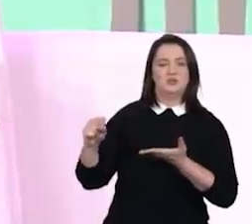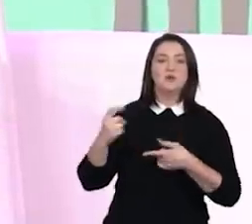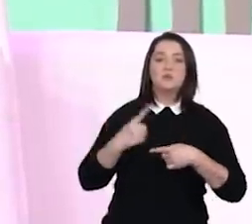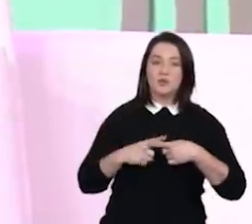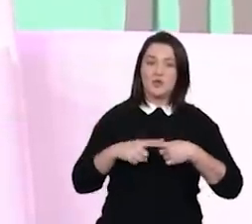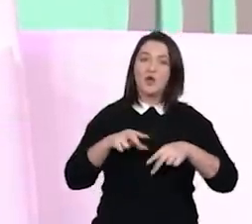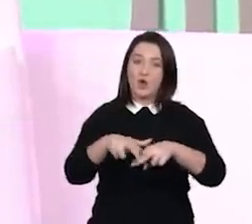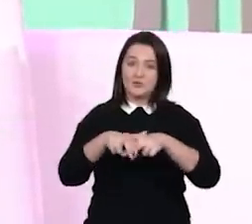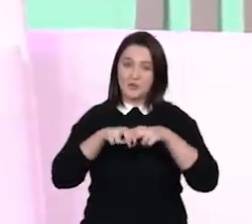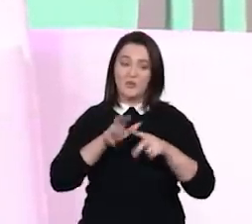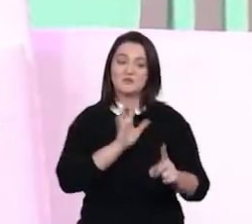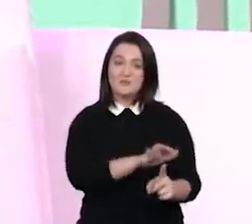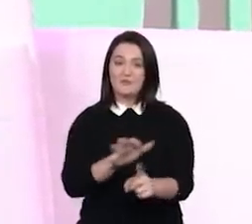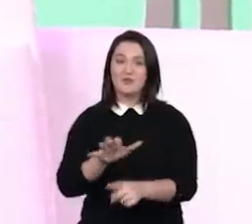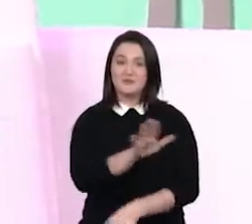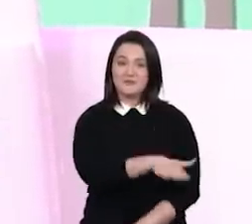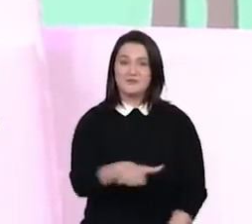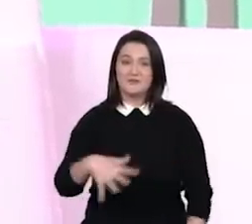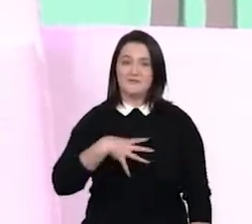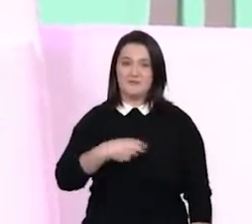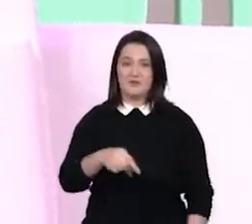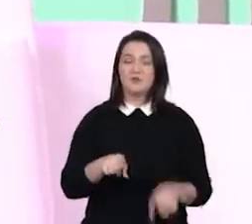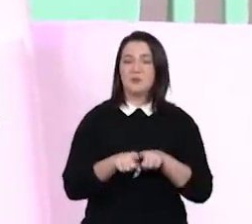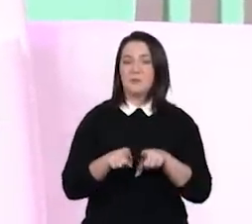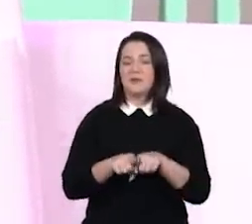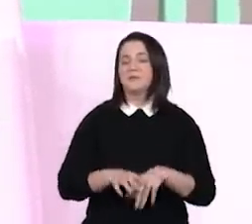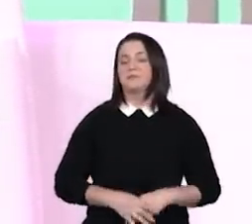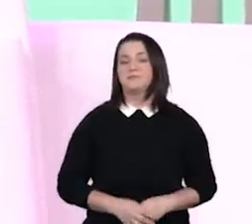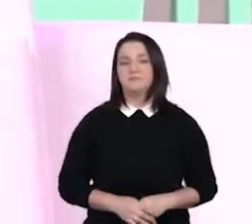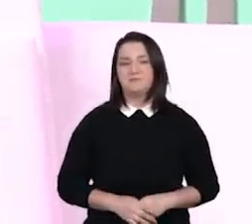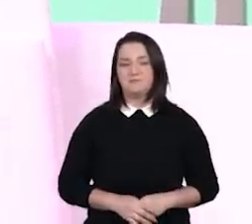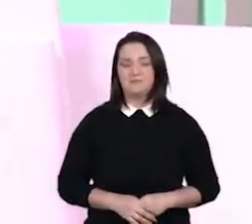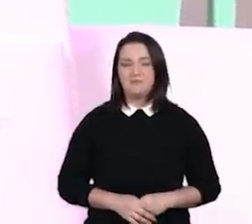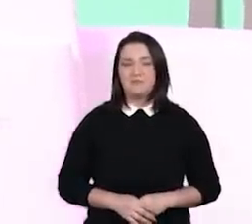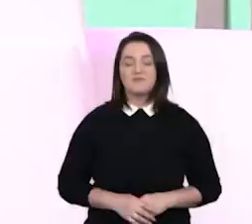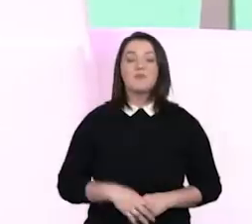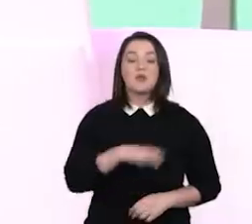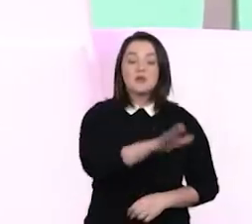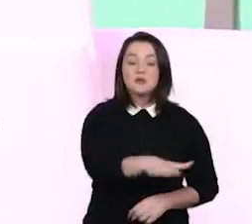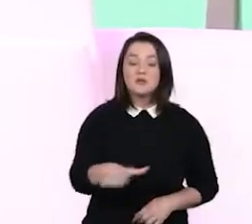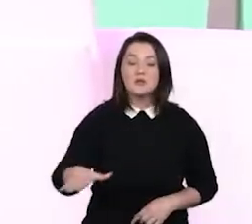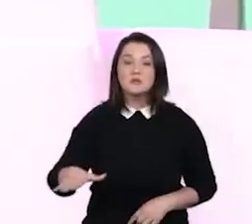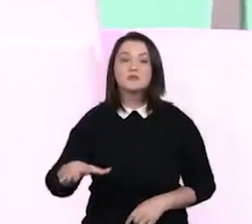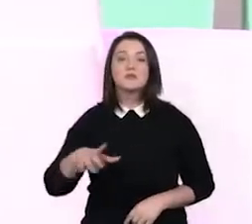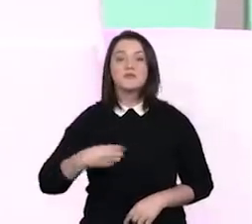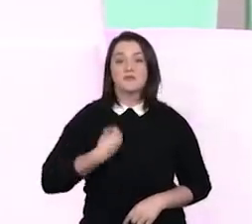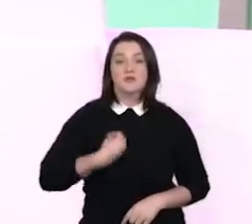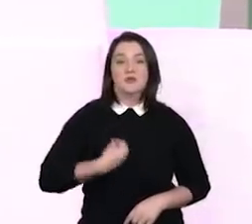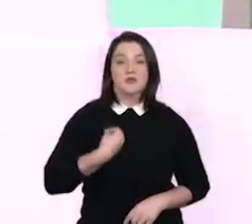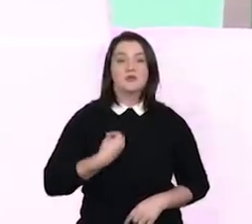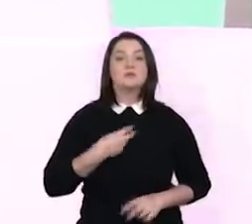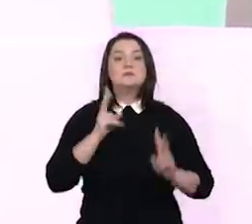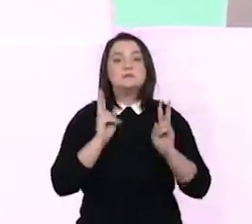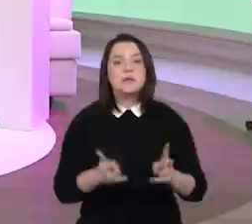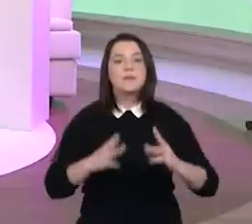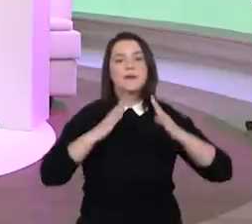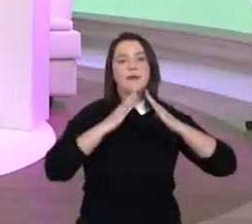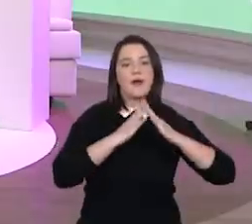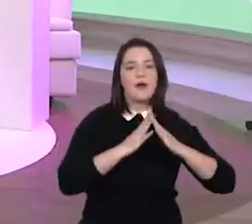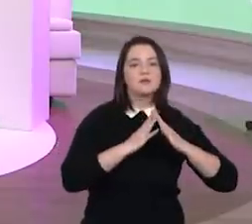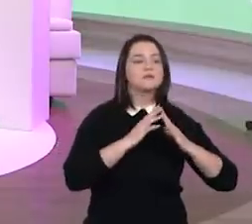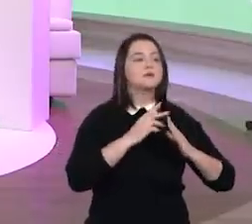também é para o seu filho. Crianças que vivem em contextos onde os pais estão brigando entre si,